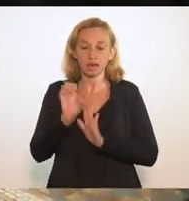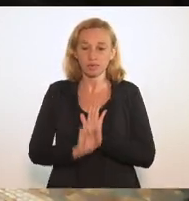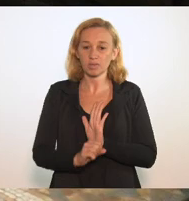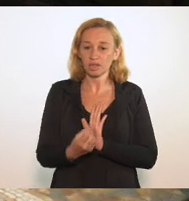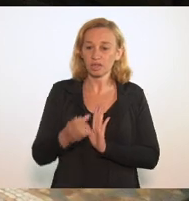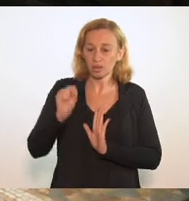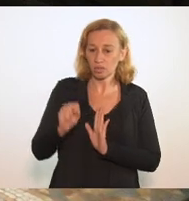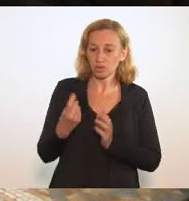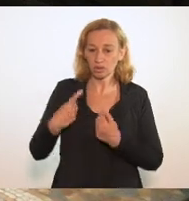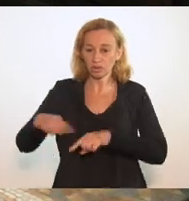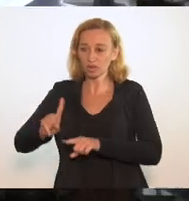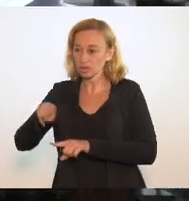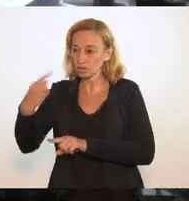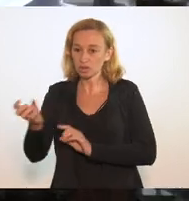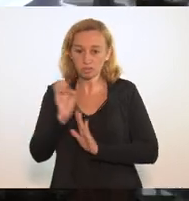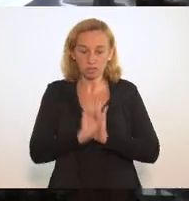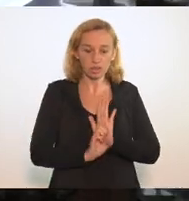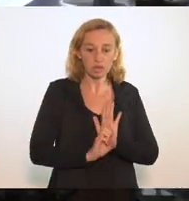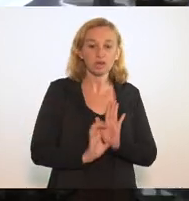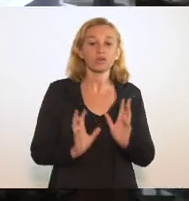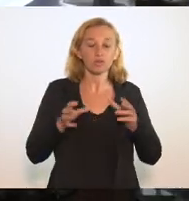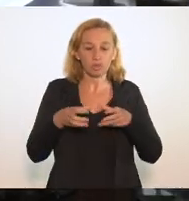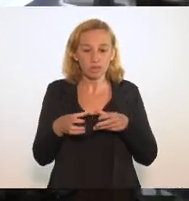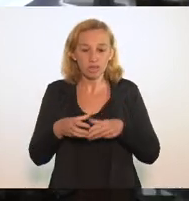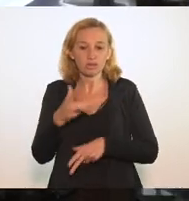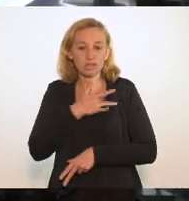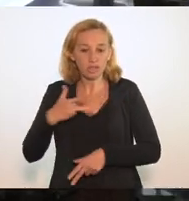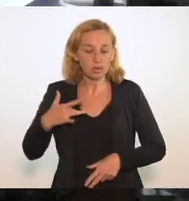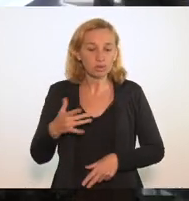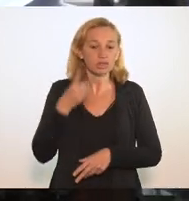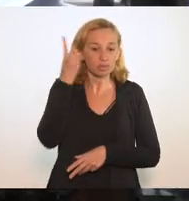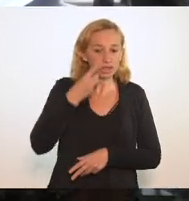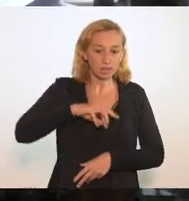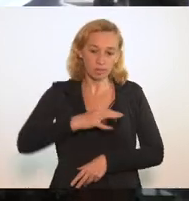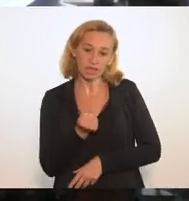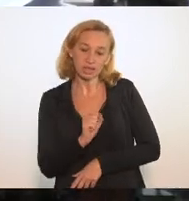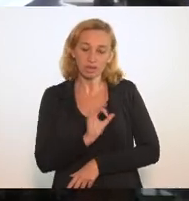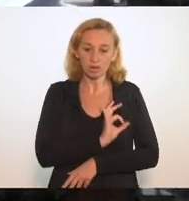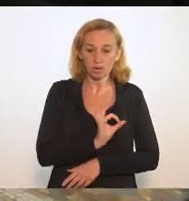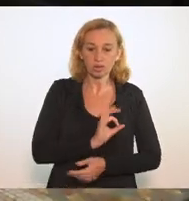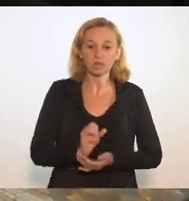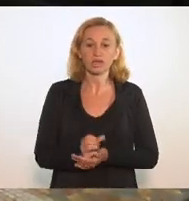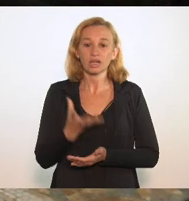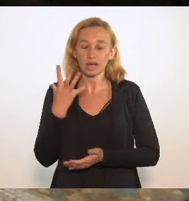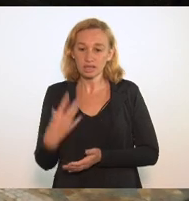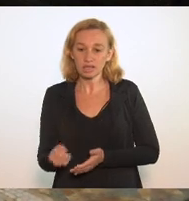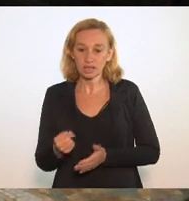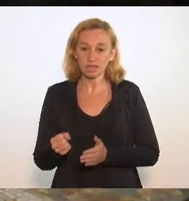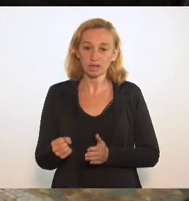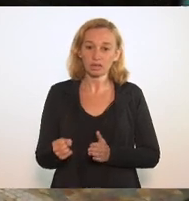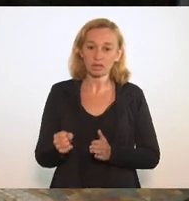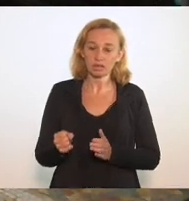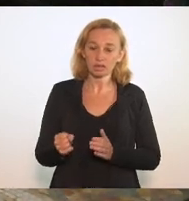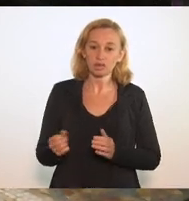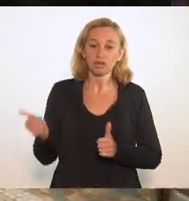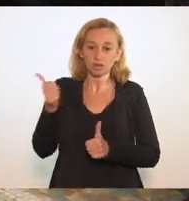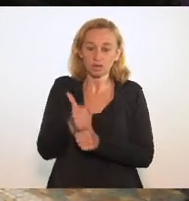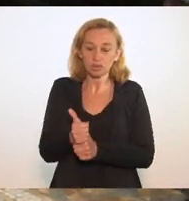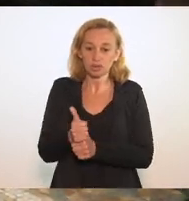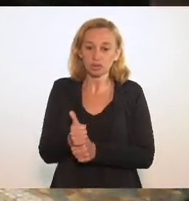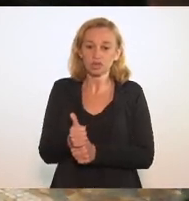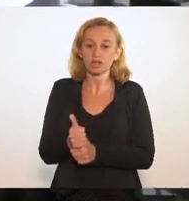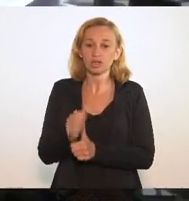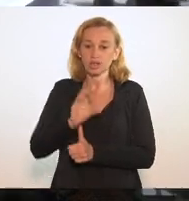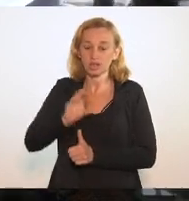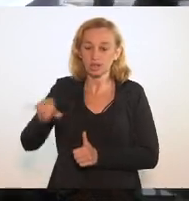contrário às demais emendas. Pela Comissão de Saúde, deputada Marta Rocha. Favorável nos termos do substitutivo da